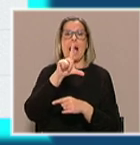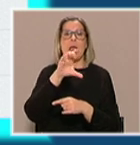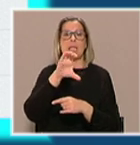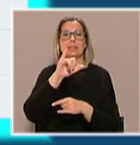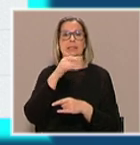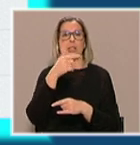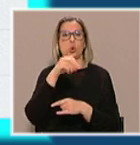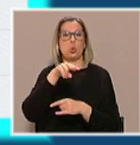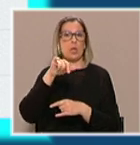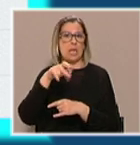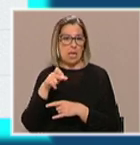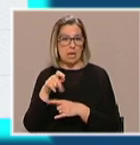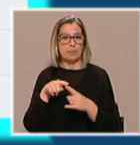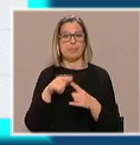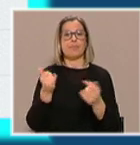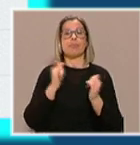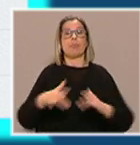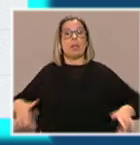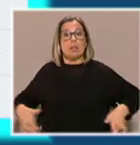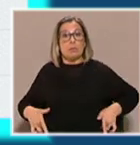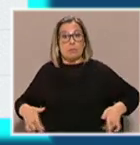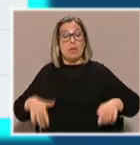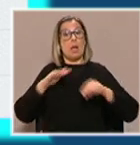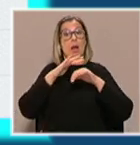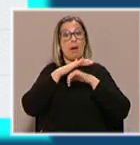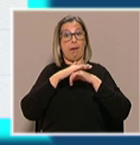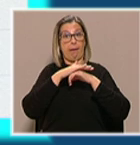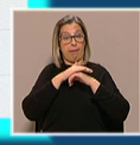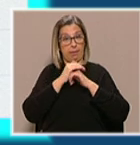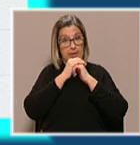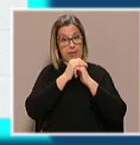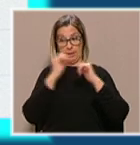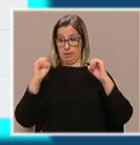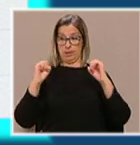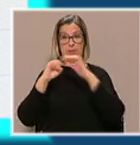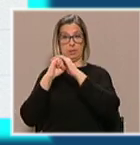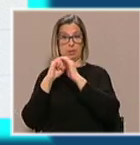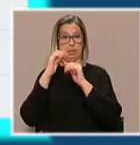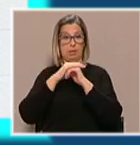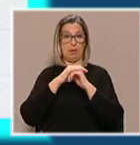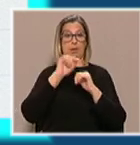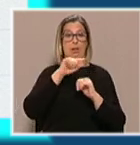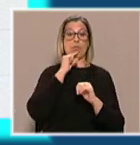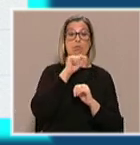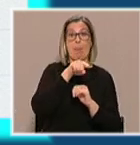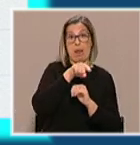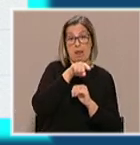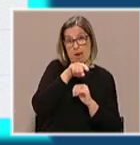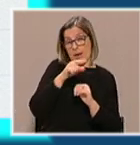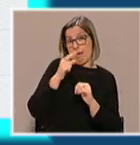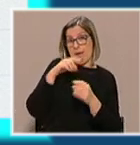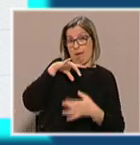com a adrenalina e também o cortisol, que estava anteriormente, o pâncreas, especificamente os ilhéus